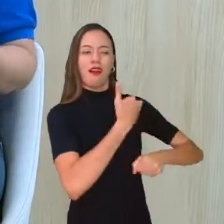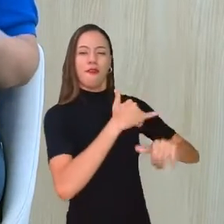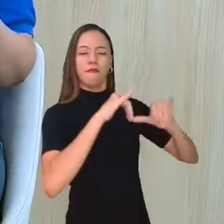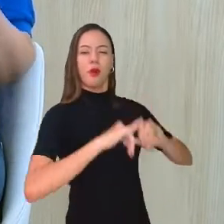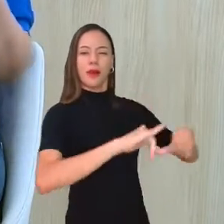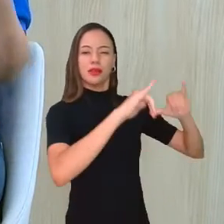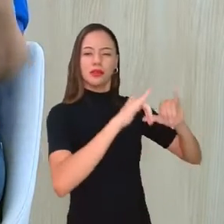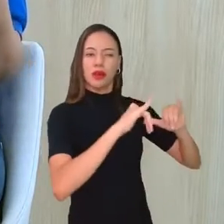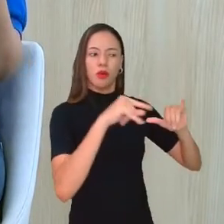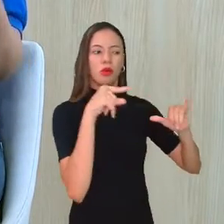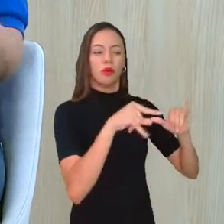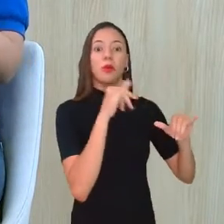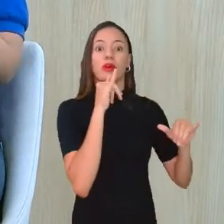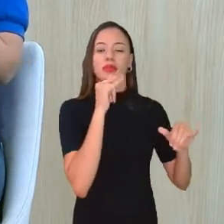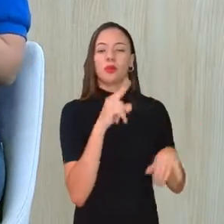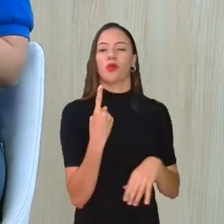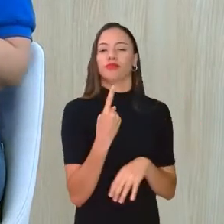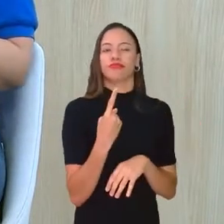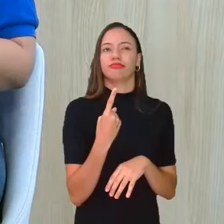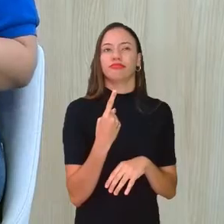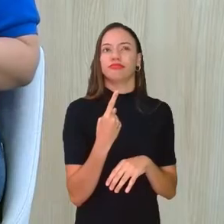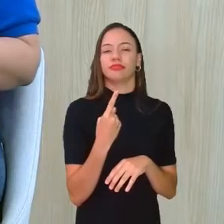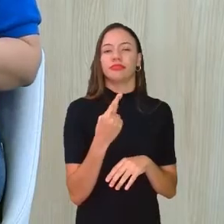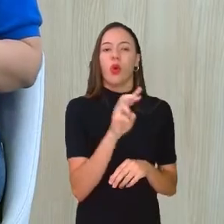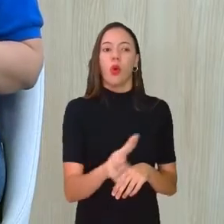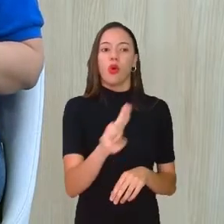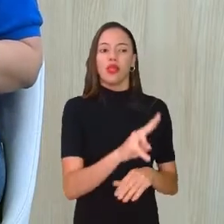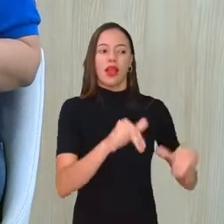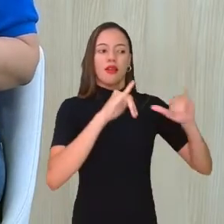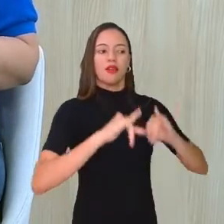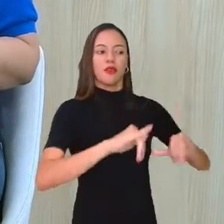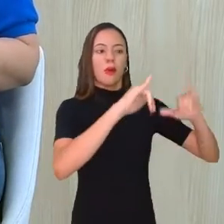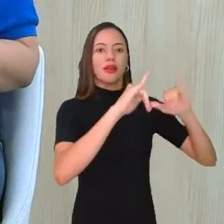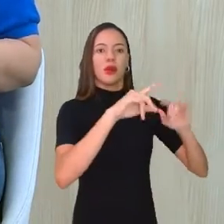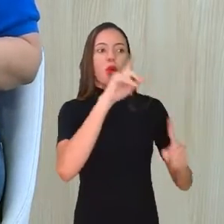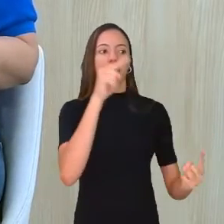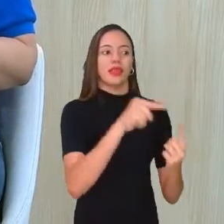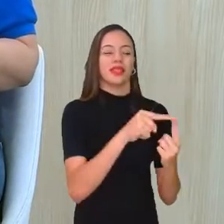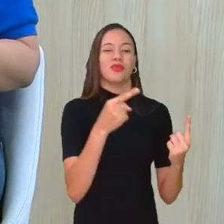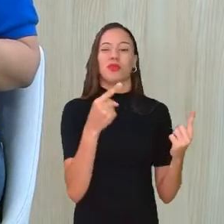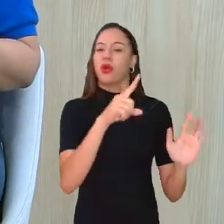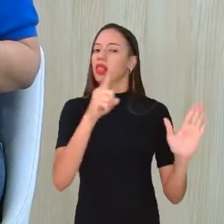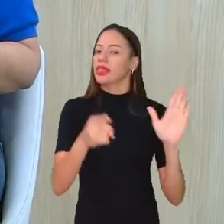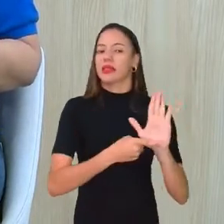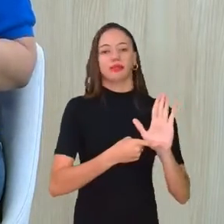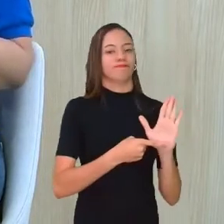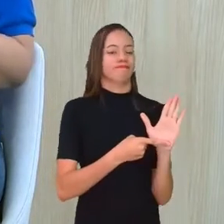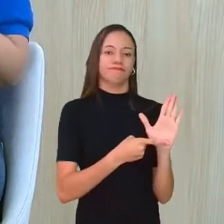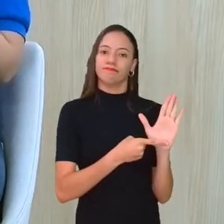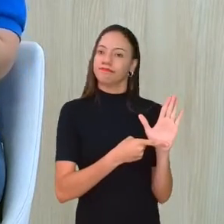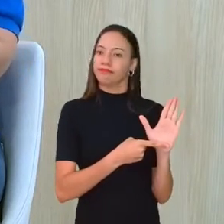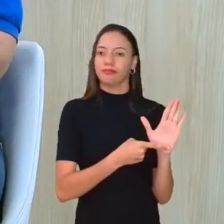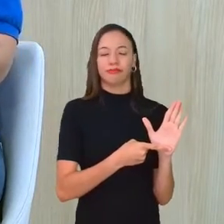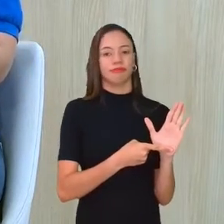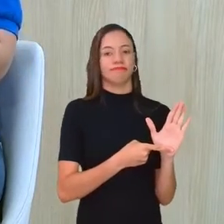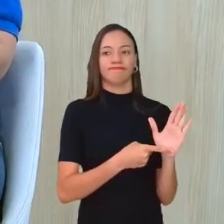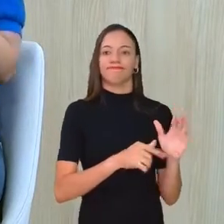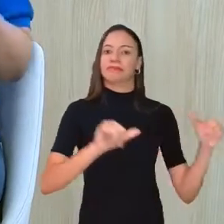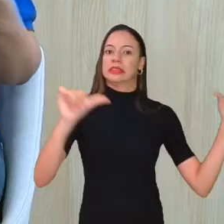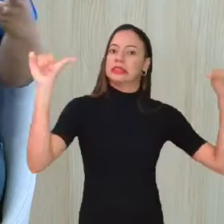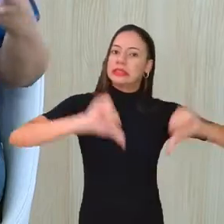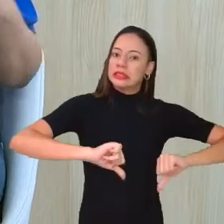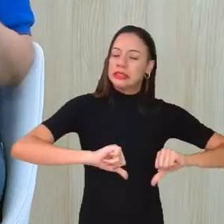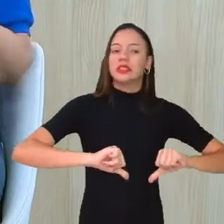utiliza informações para um fim que não é legal, que não é agradável, não é para o bem,